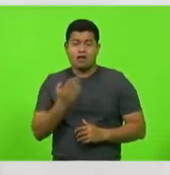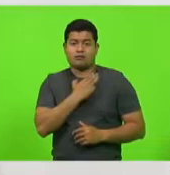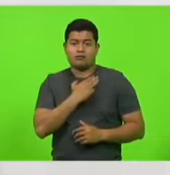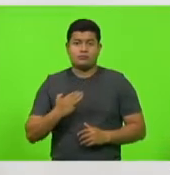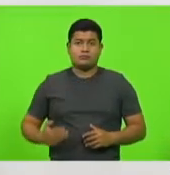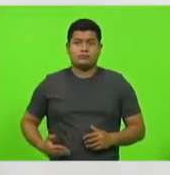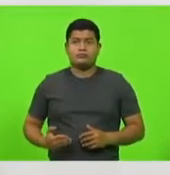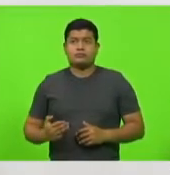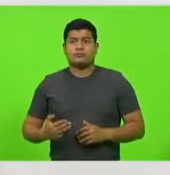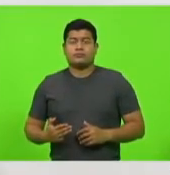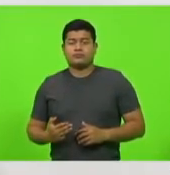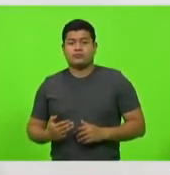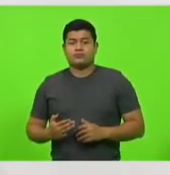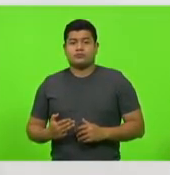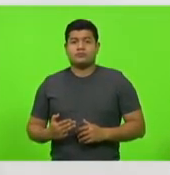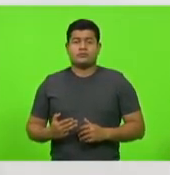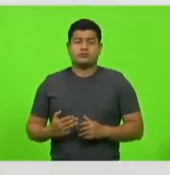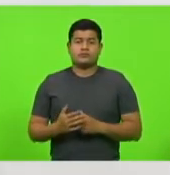descolou